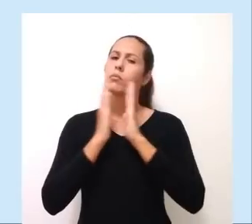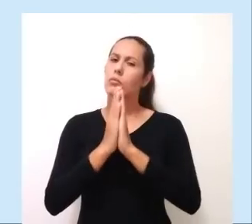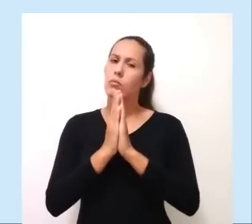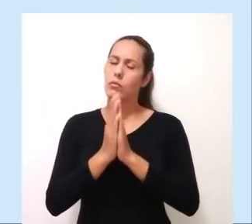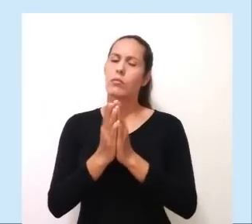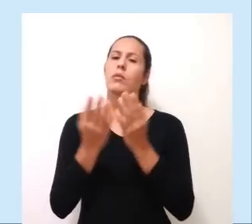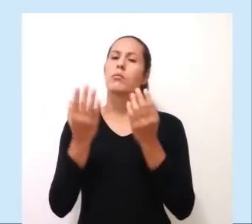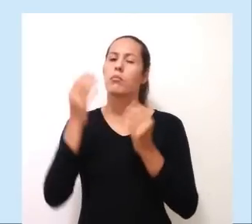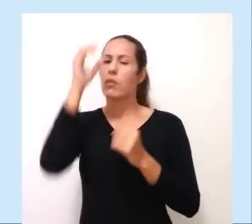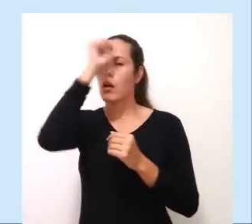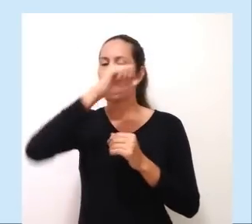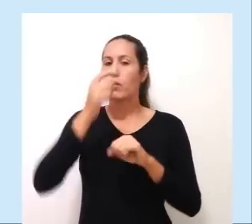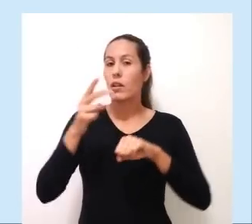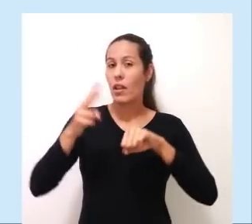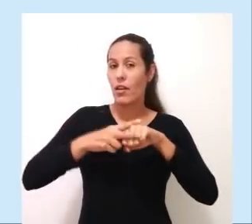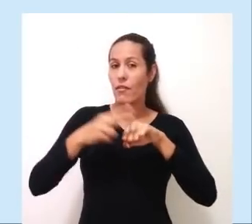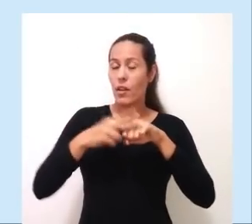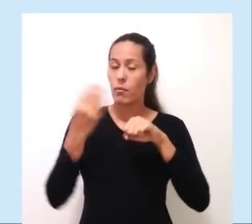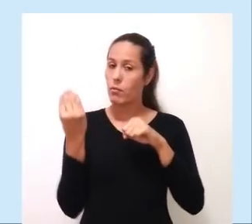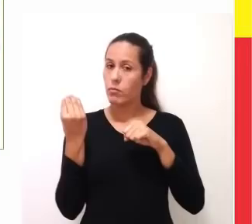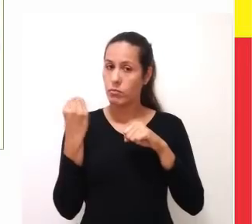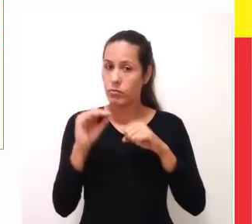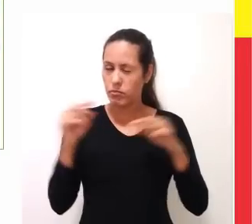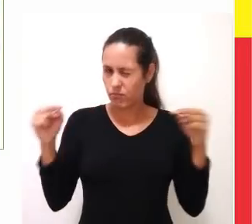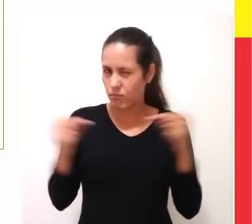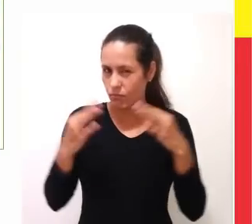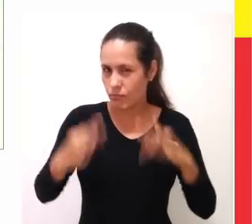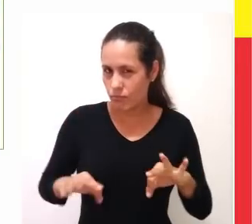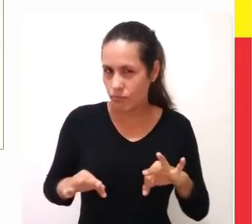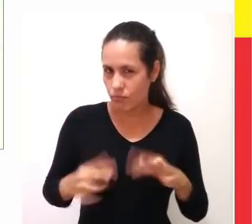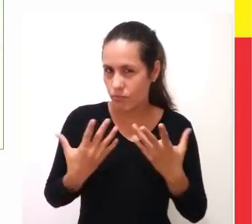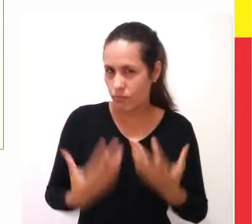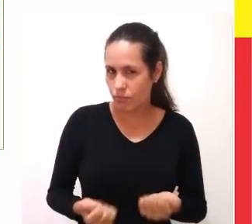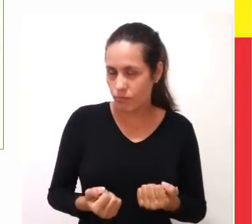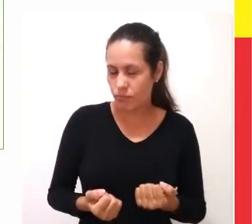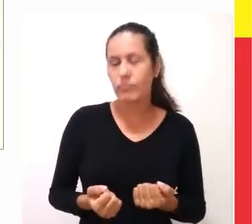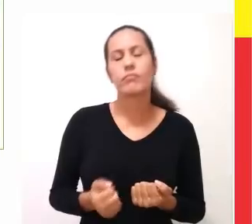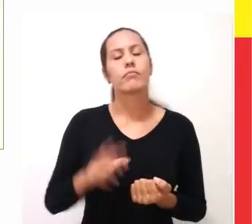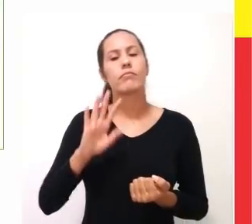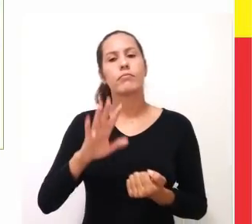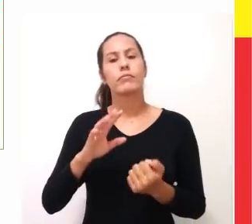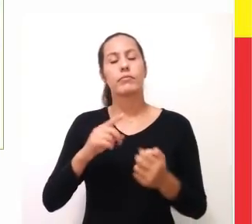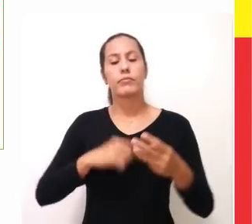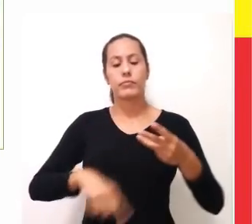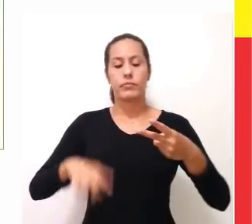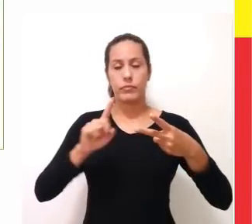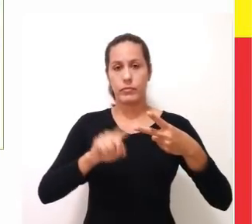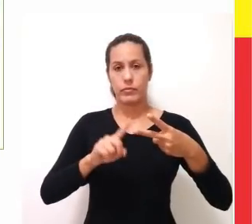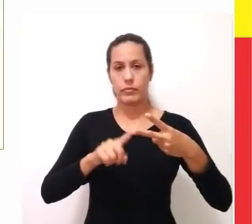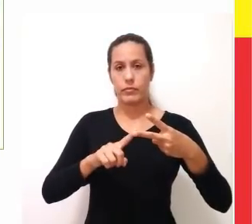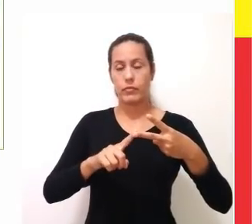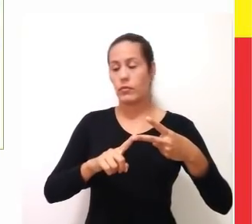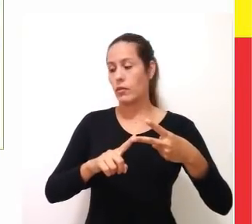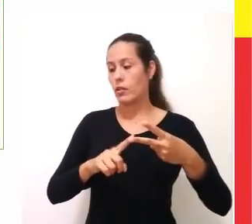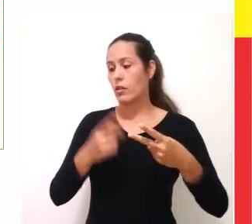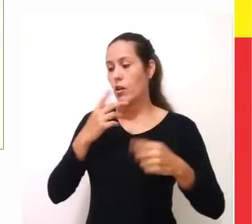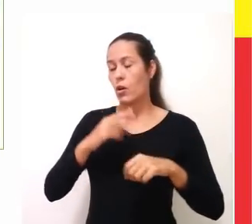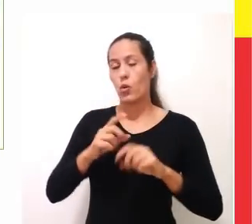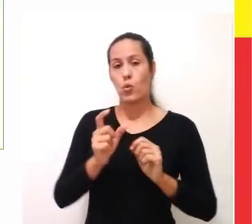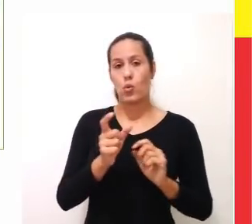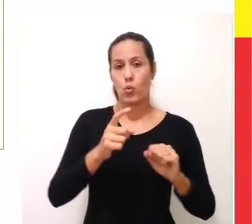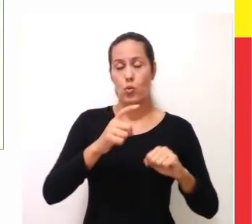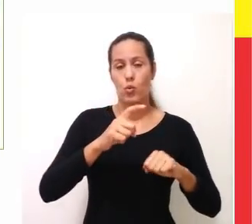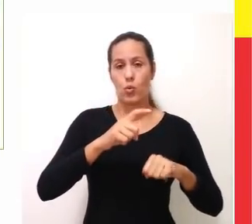a colocar o verbo dentro da notícia. E aqui eu posso, o seguinte ponto importante para vocês. Os termos